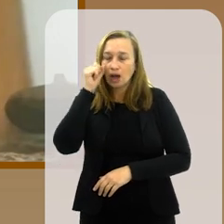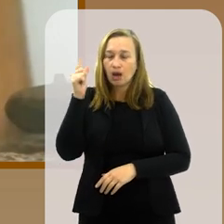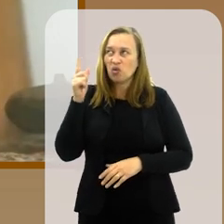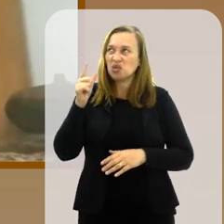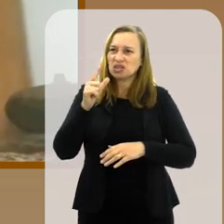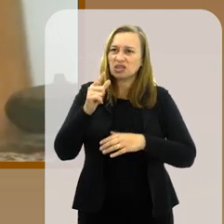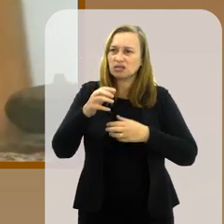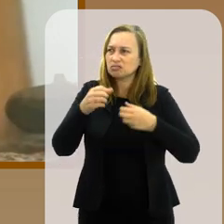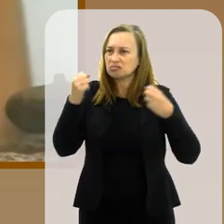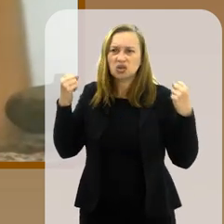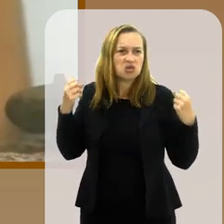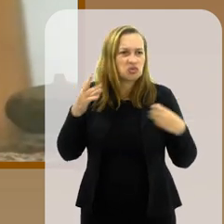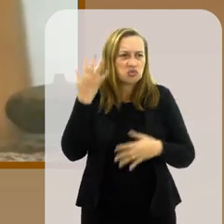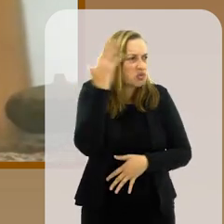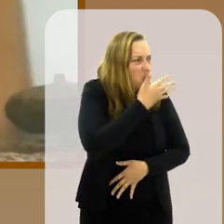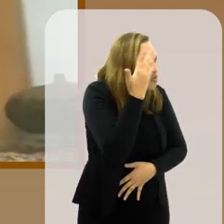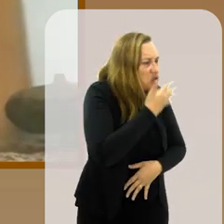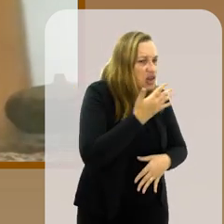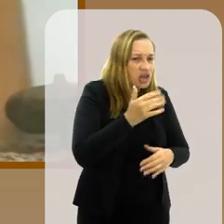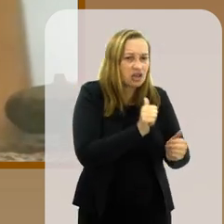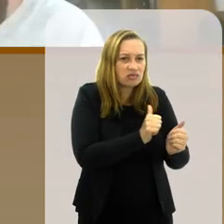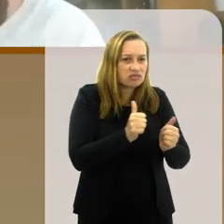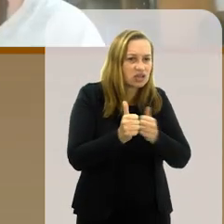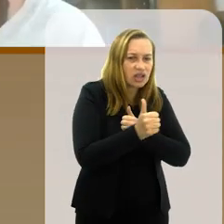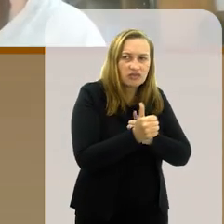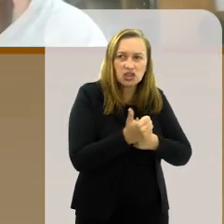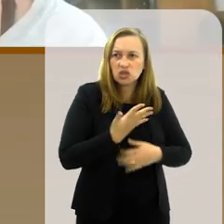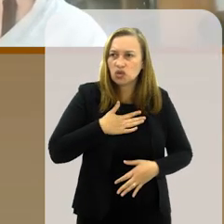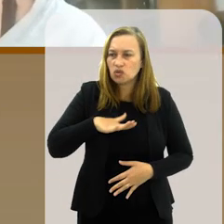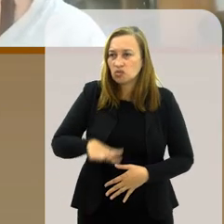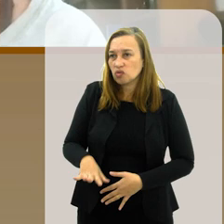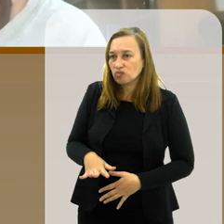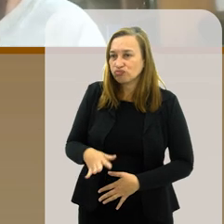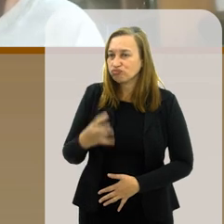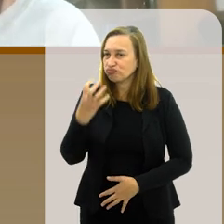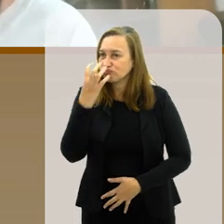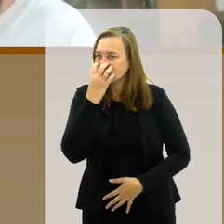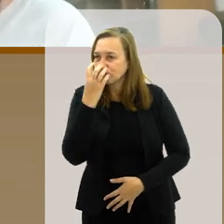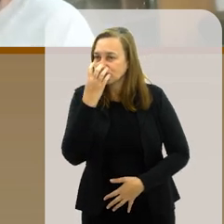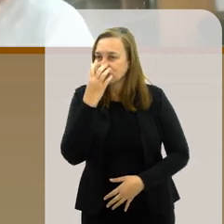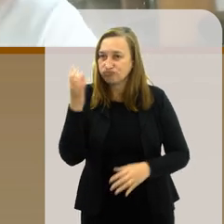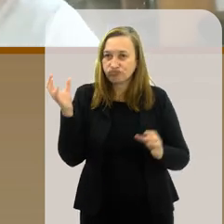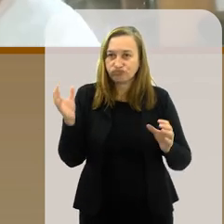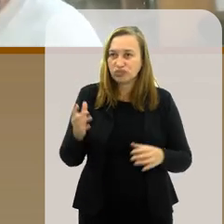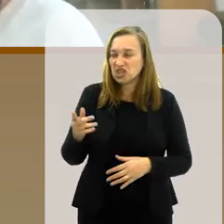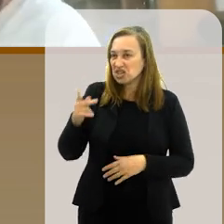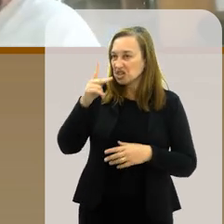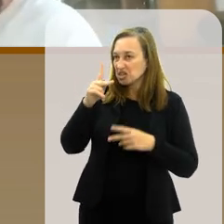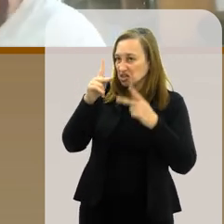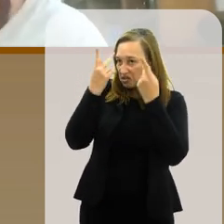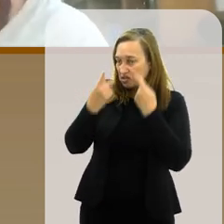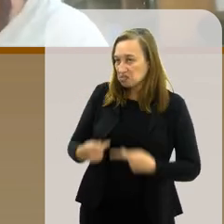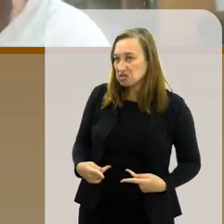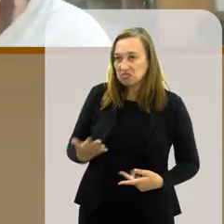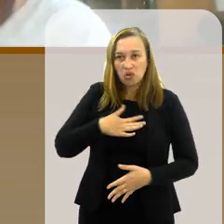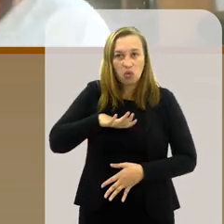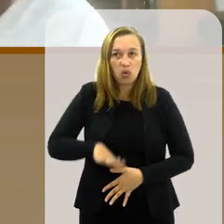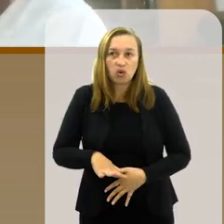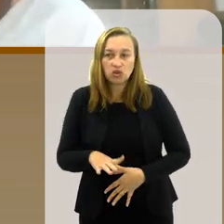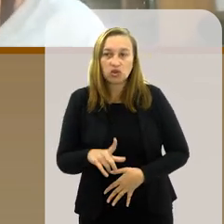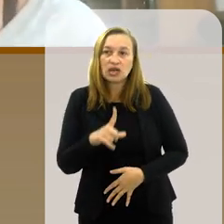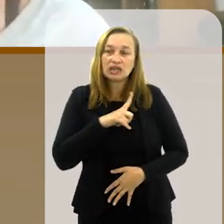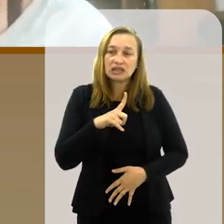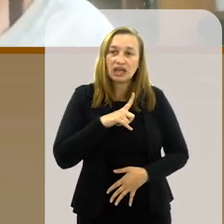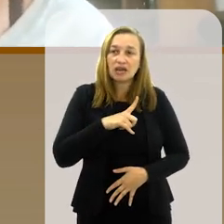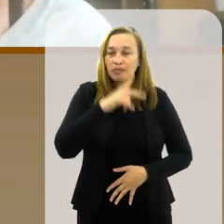acorda e nem se espreguiça, não olha quem está na frente, não gosta nem de bicho nem de gente.